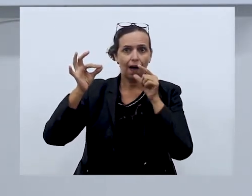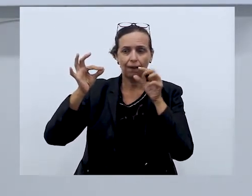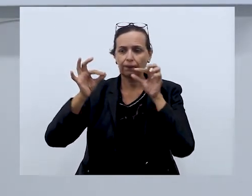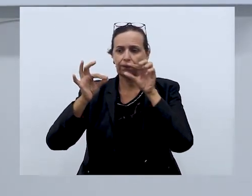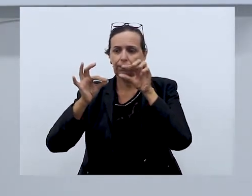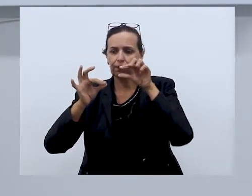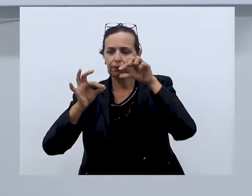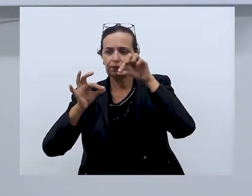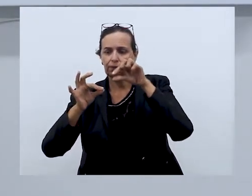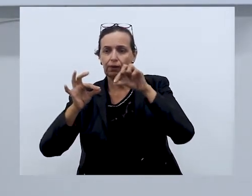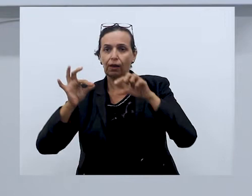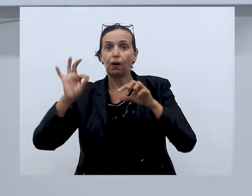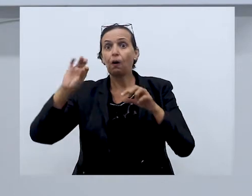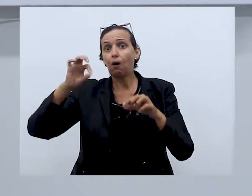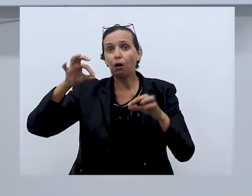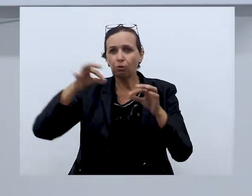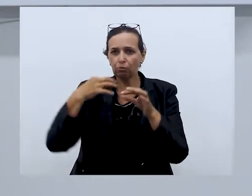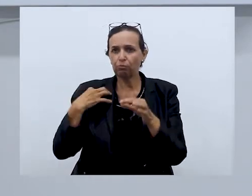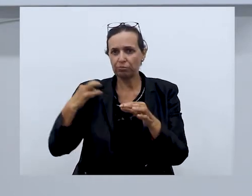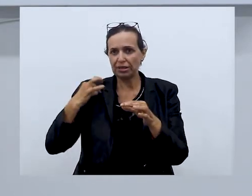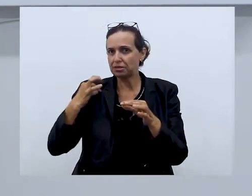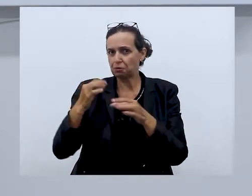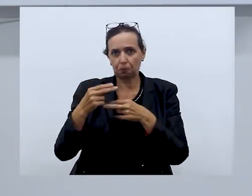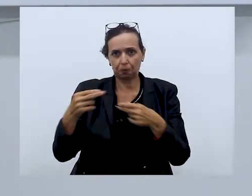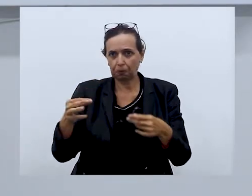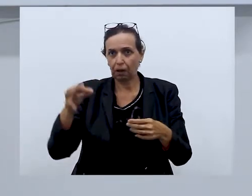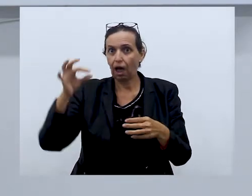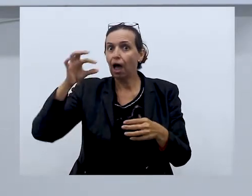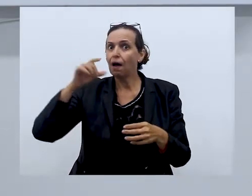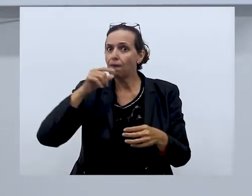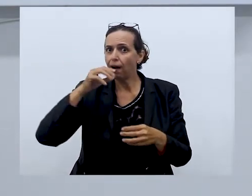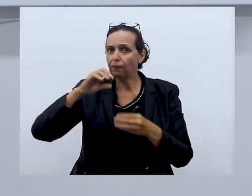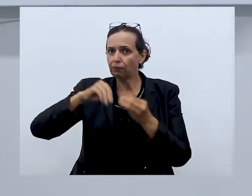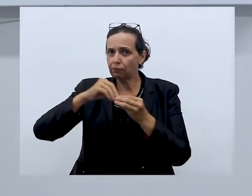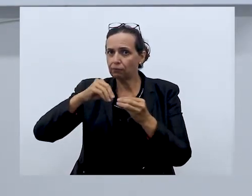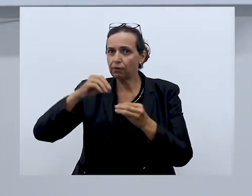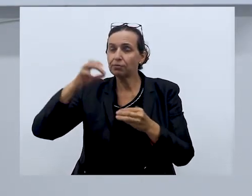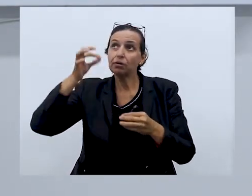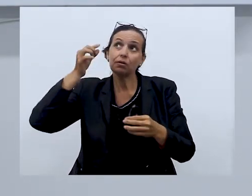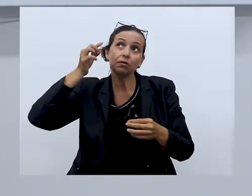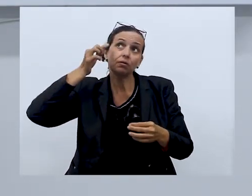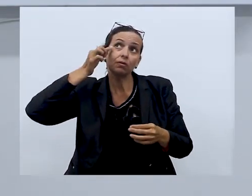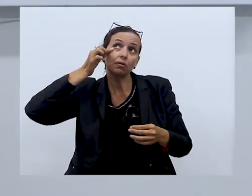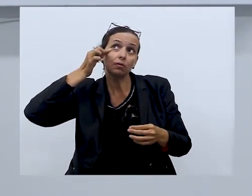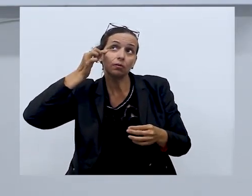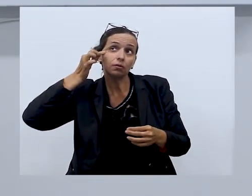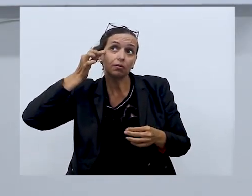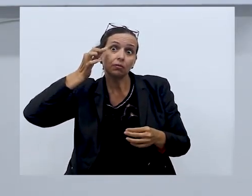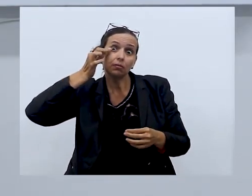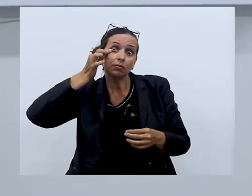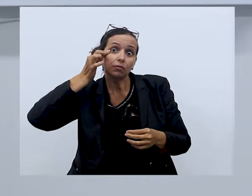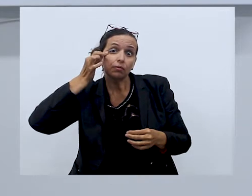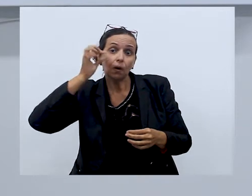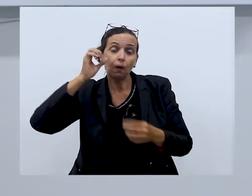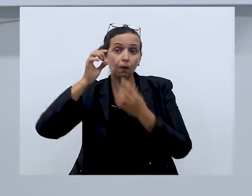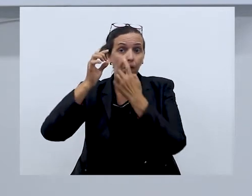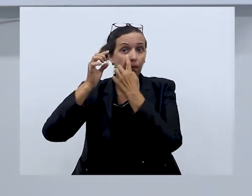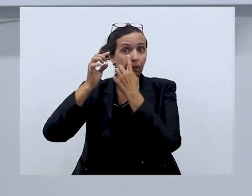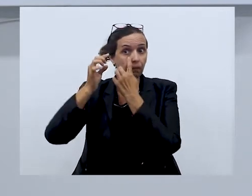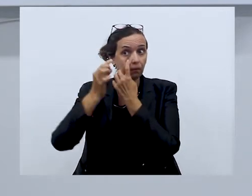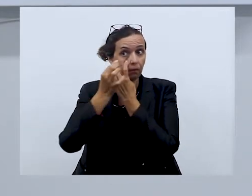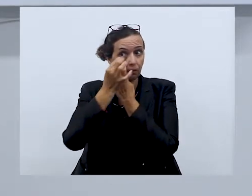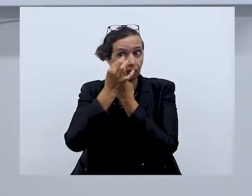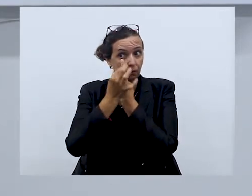cotonete umedecido ou um pano umedecido, tente retirar o objeto pelas laterais ou